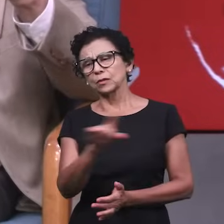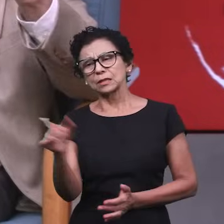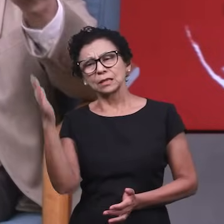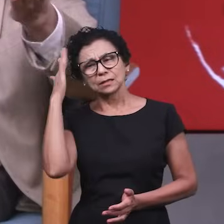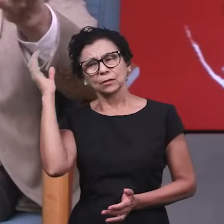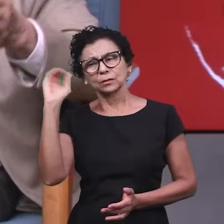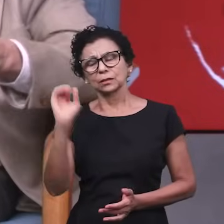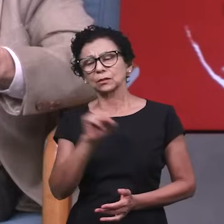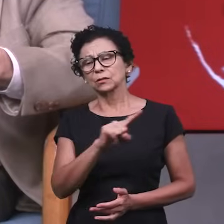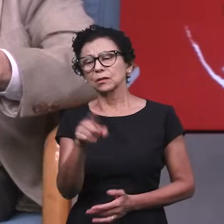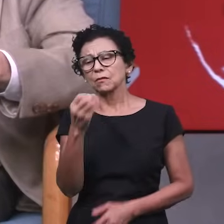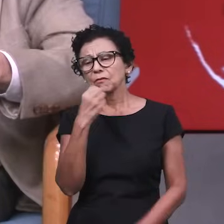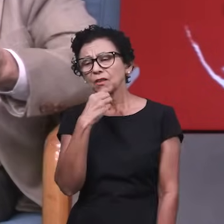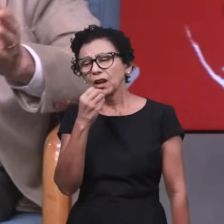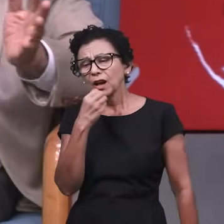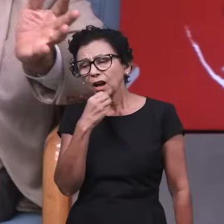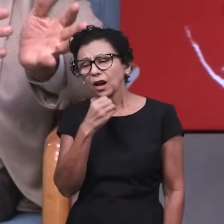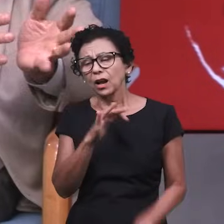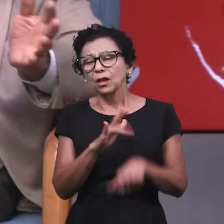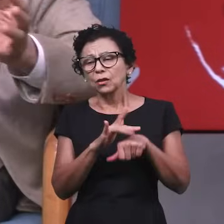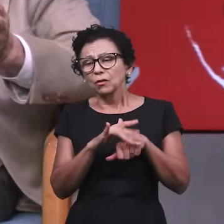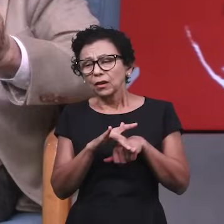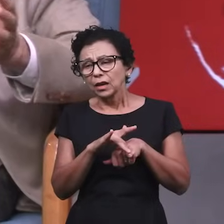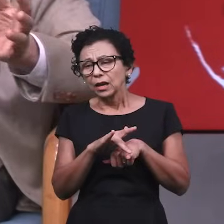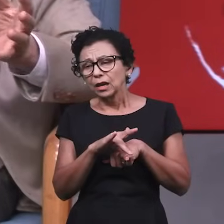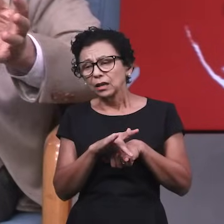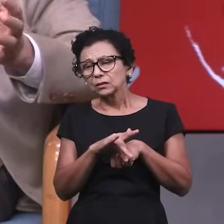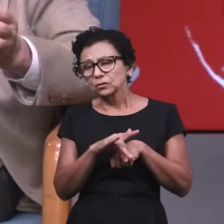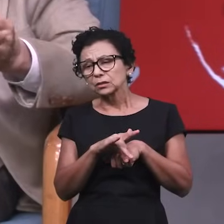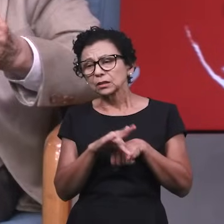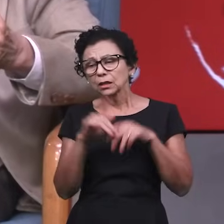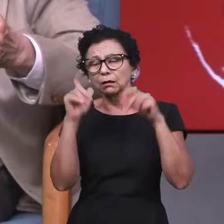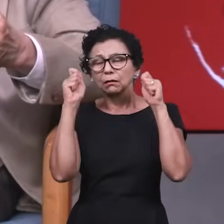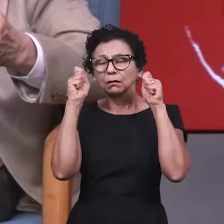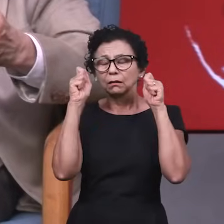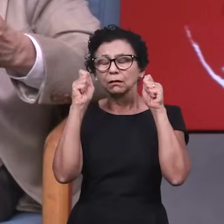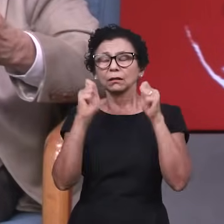fracos, doentes e que dormem. Quer dizer, mostrando uma necessidade